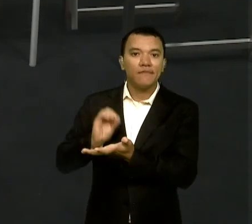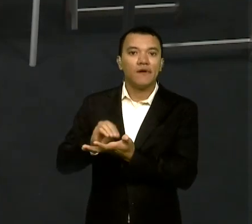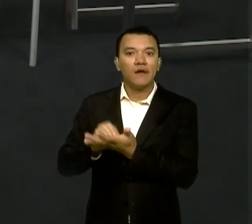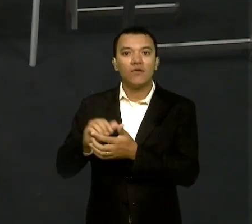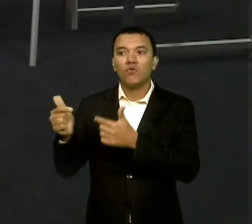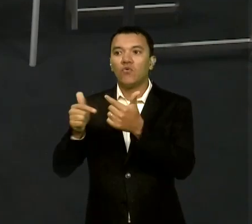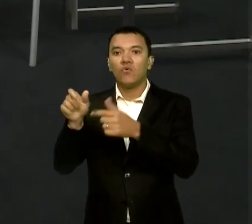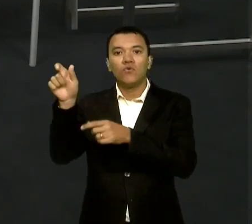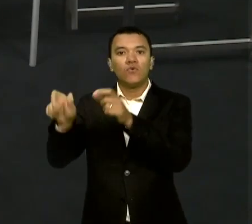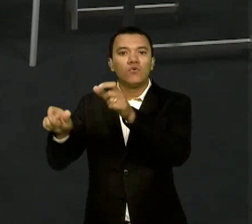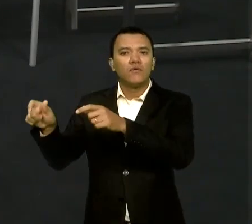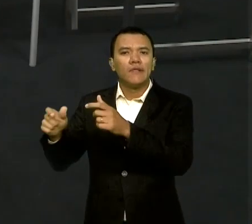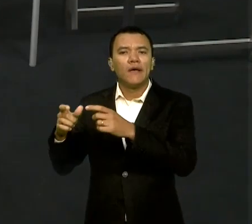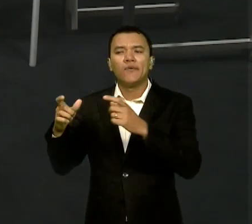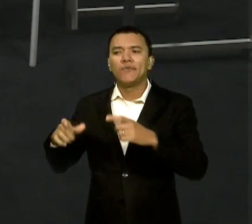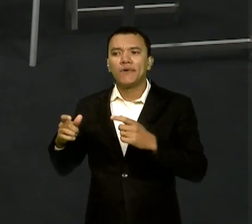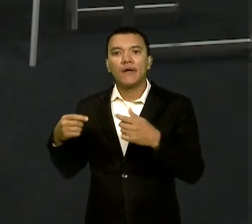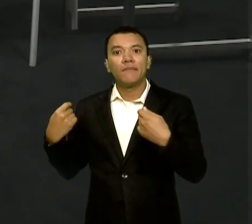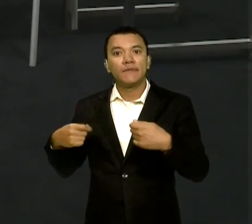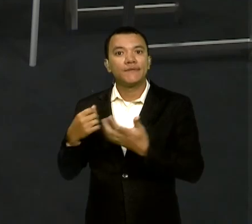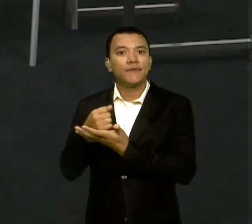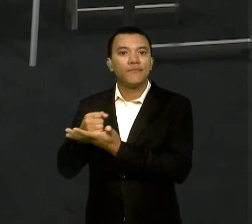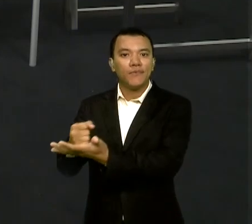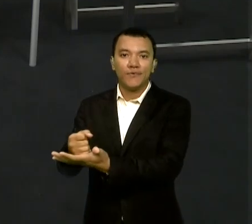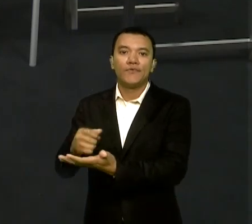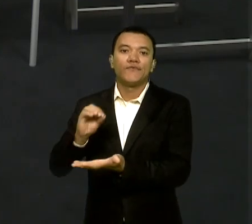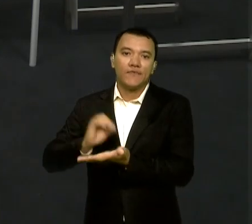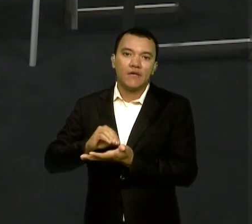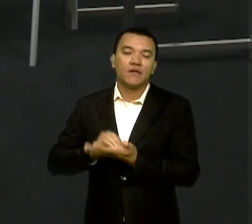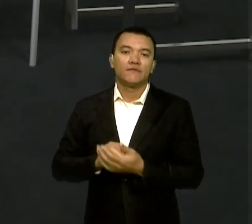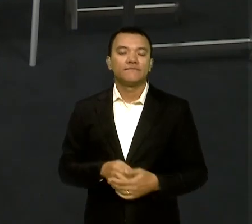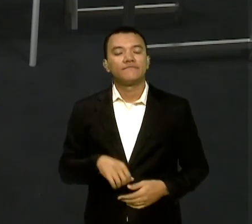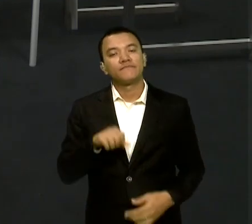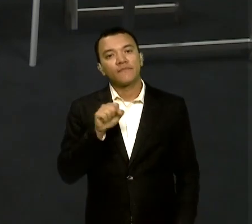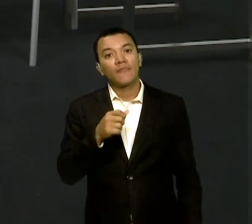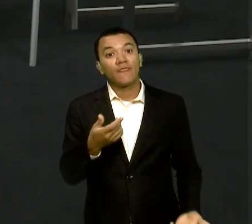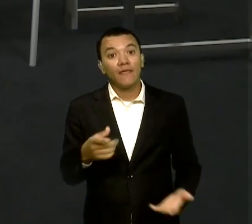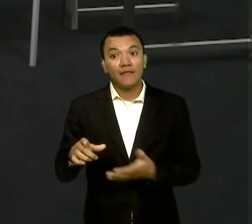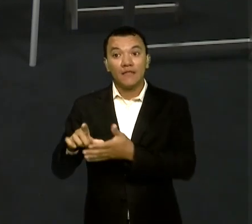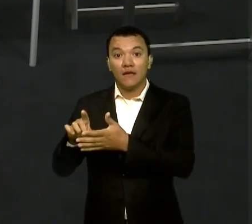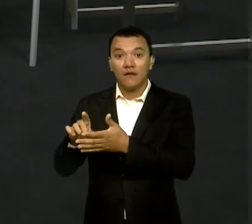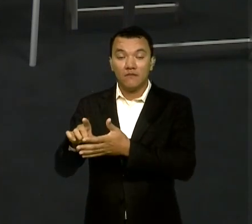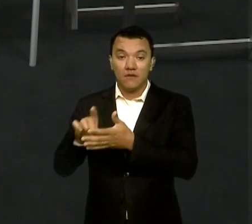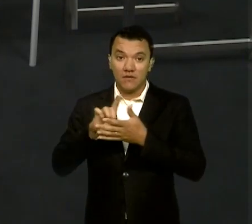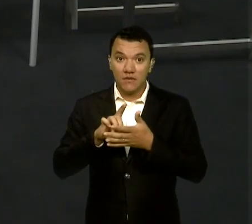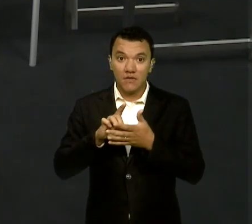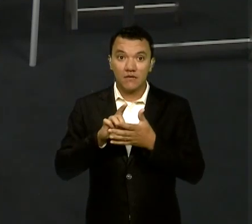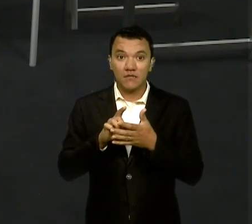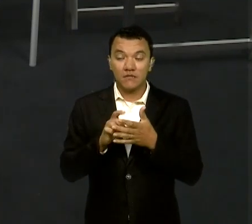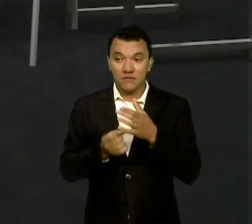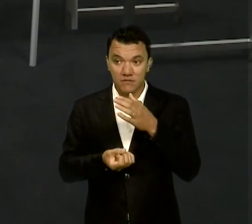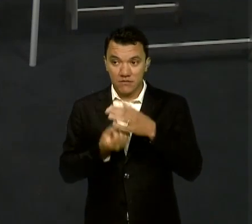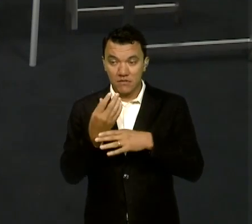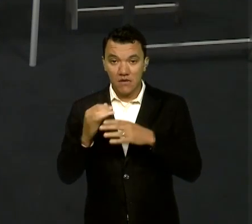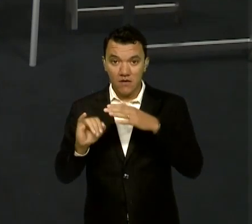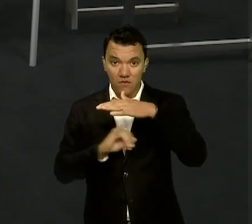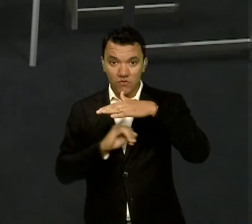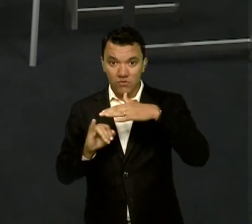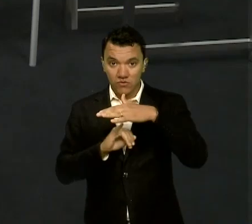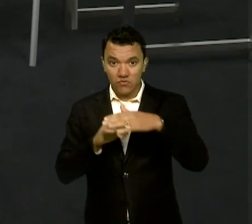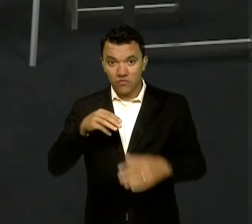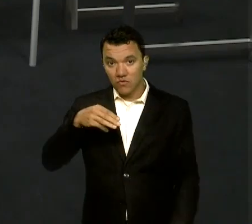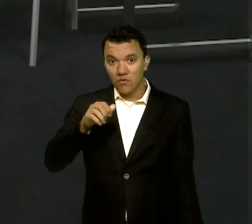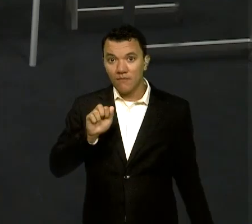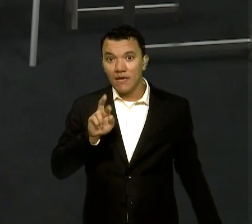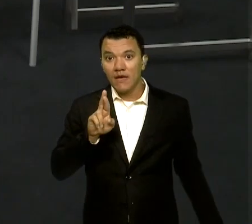outro, aquele que tá ali no bairro, tá precisando de um apoio sim, maior. Sim, sim. E a situação antes da criação do Instituto Maricota,